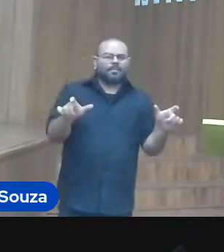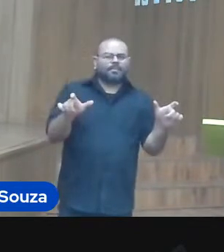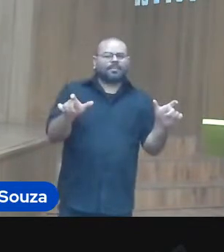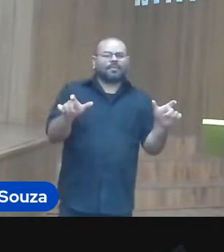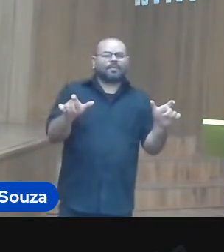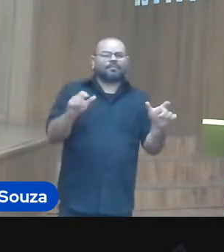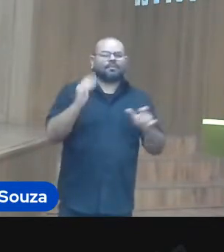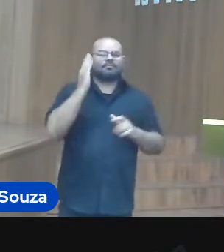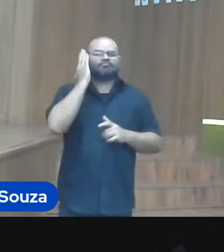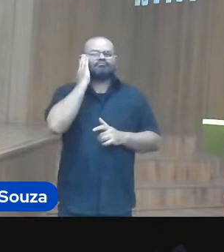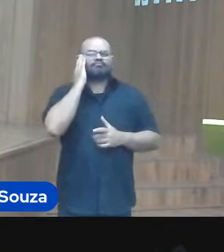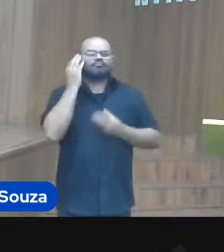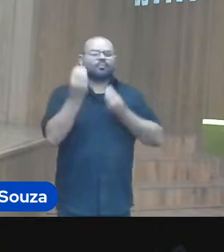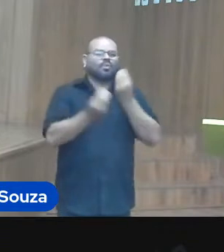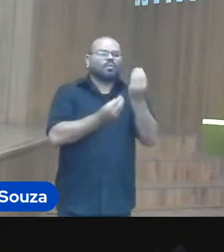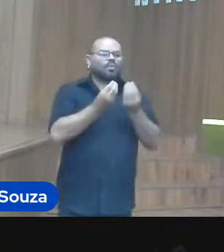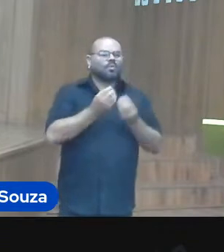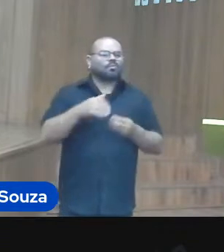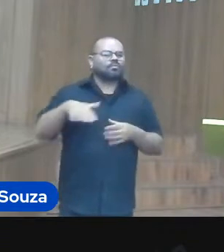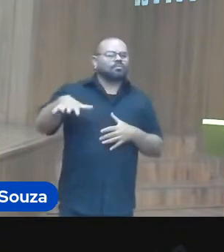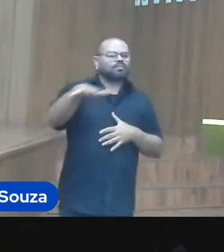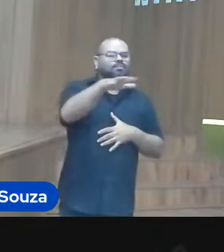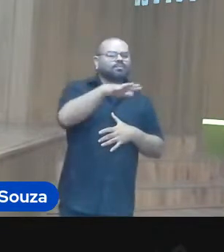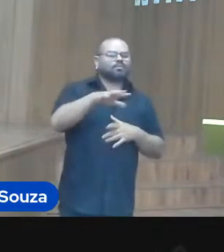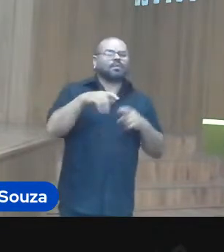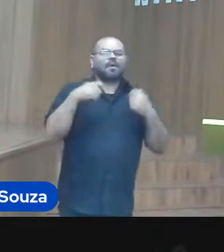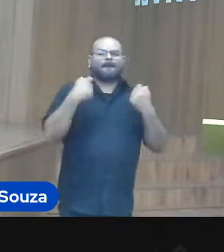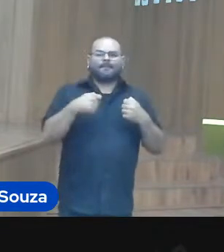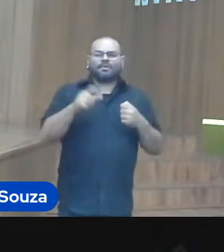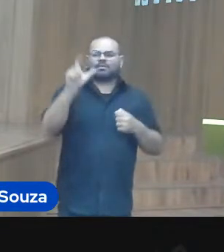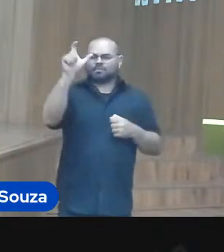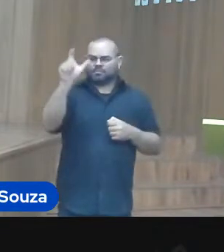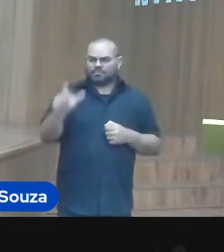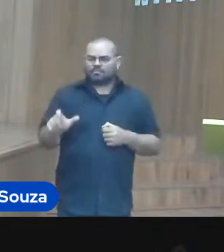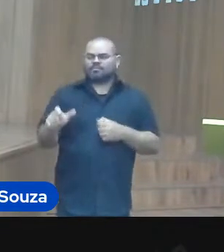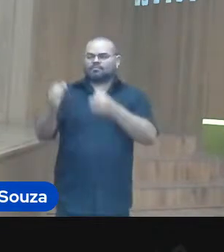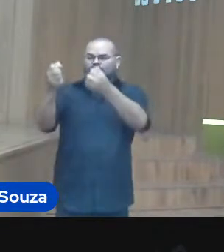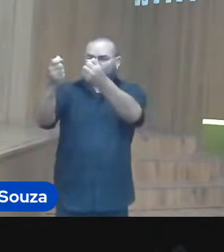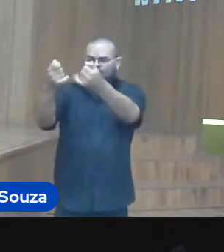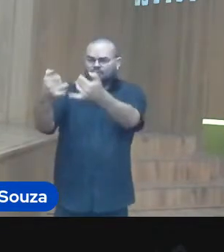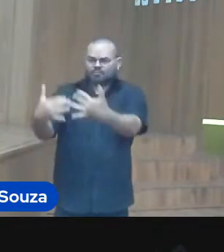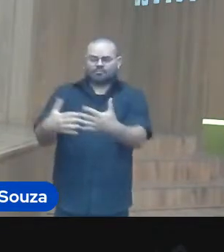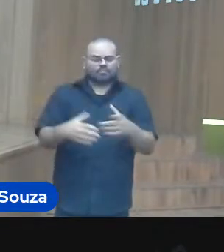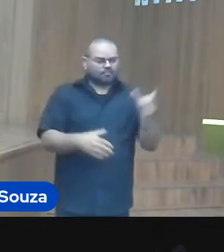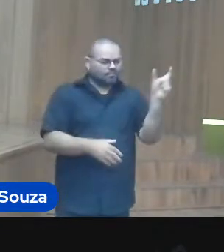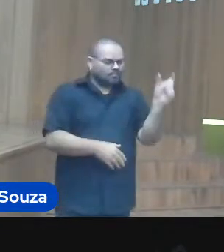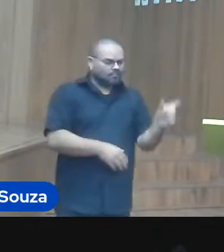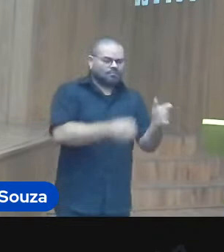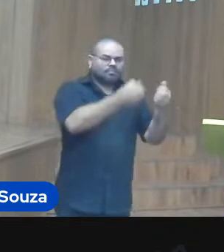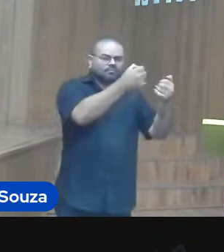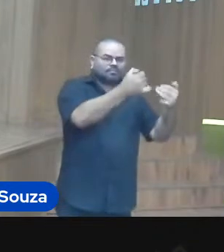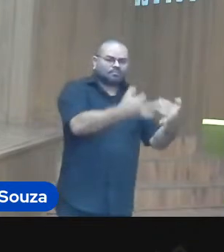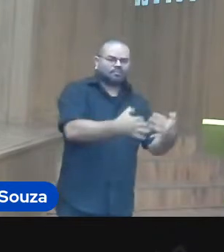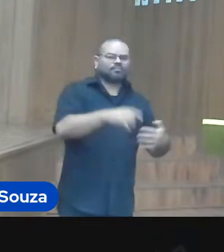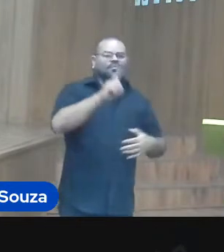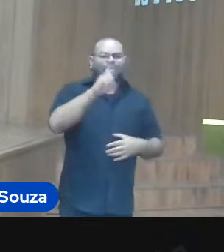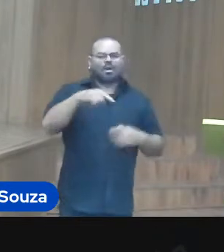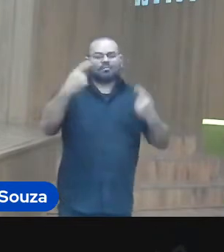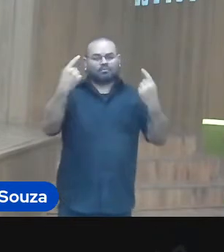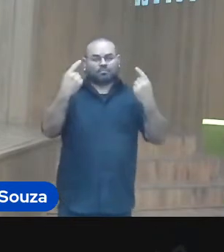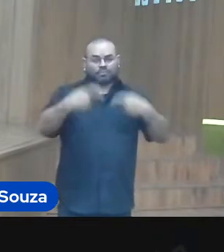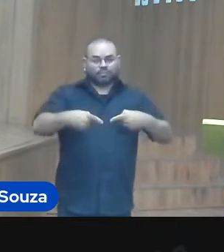todo. A gente precisa de um discurso para cada um. E esse é o desafio.